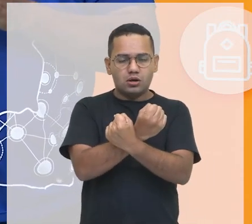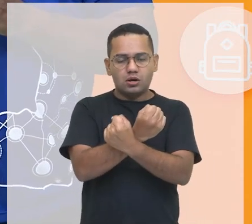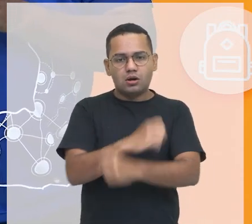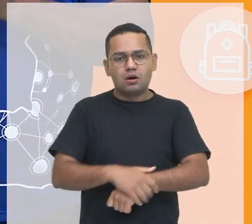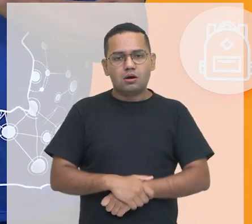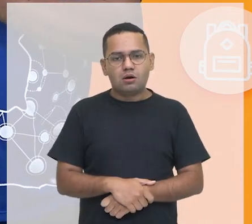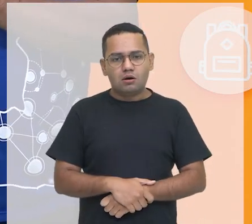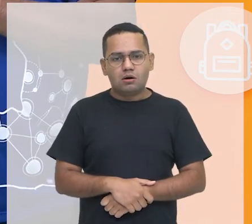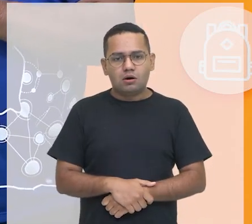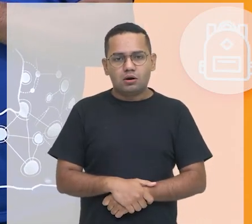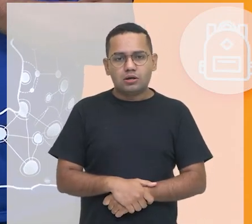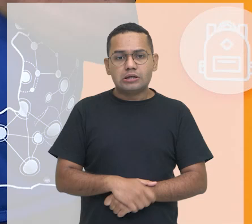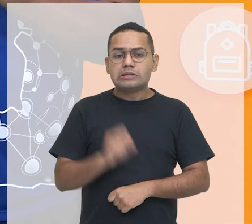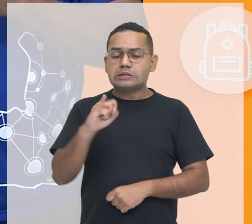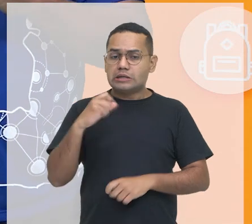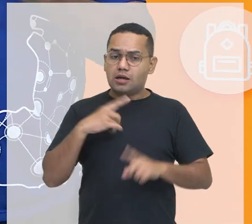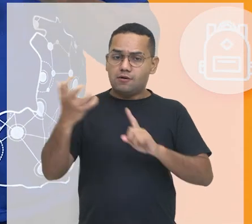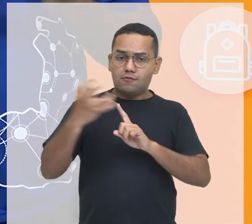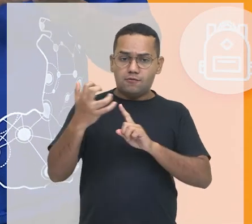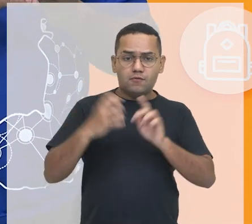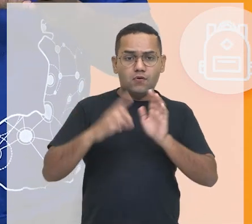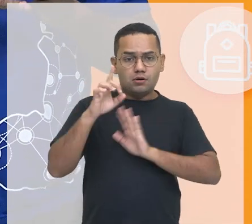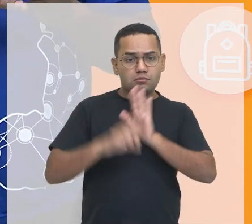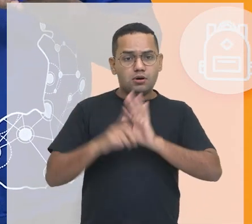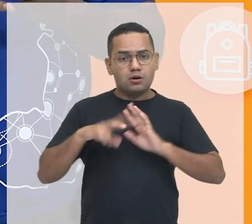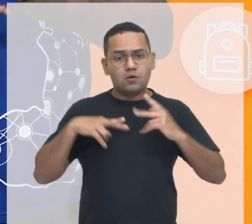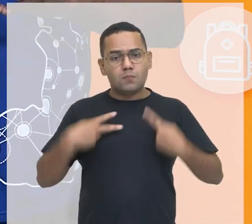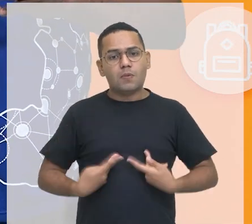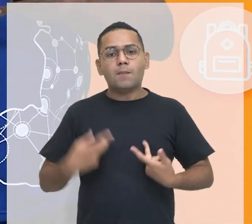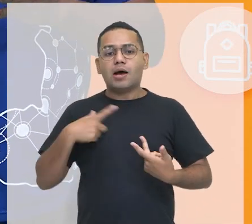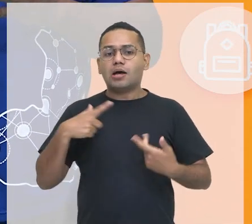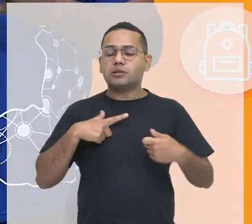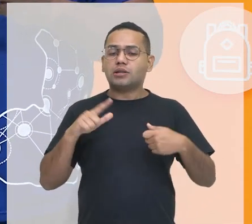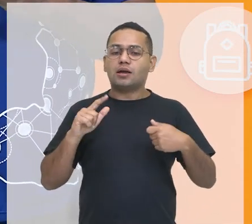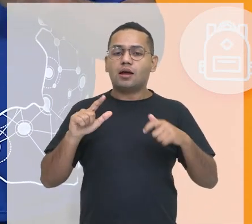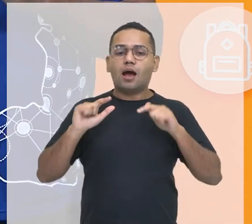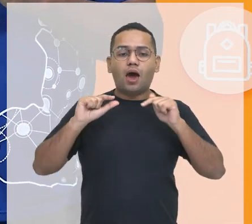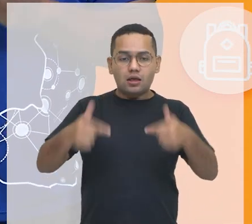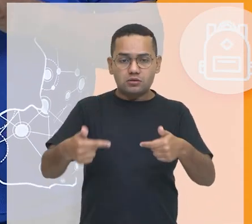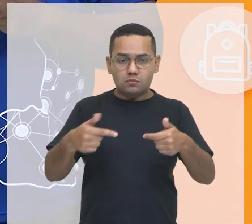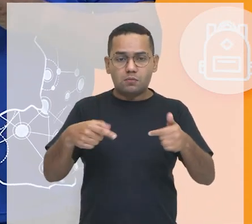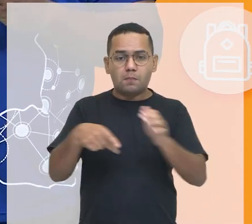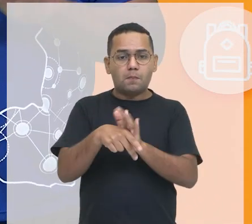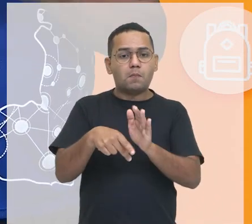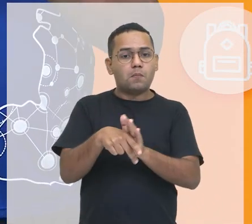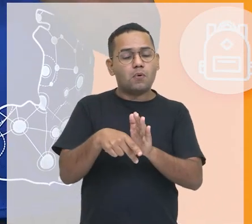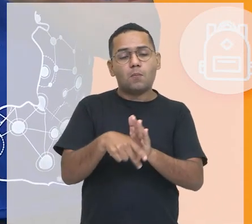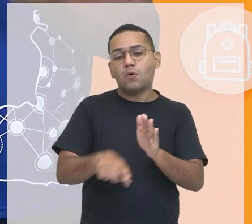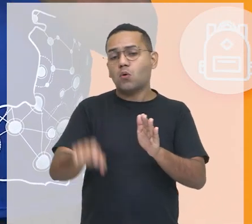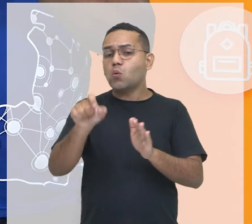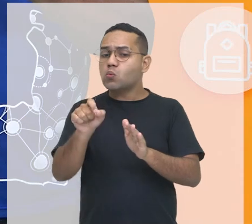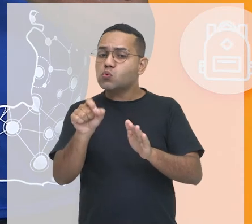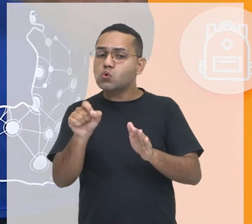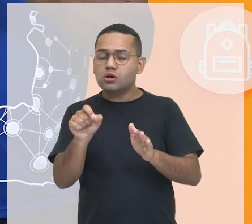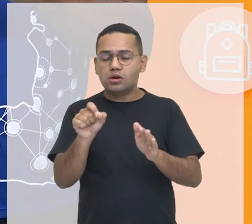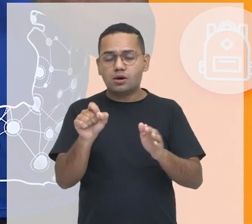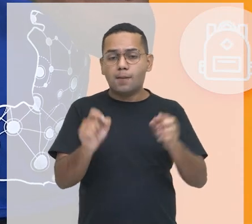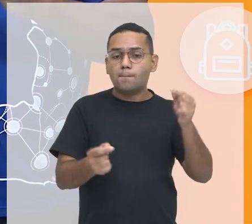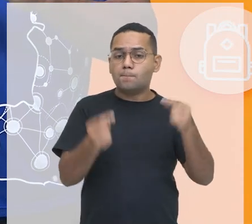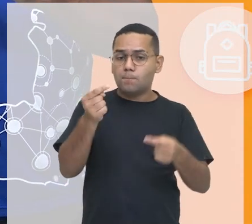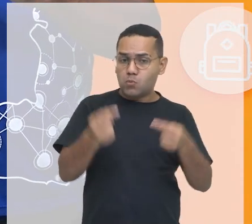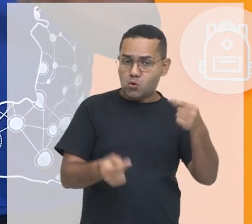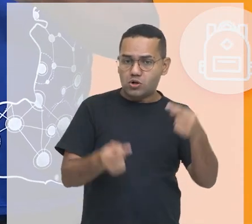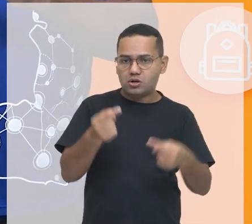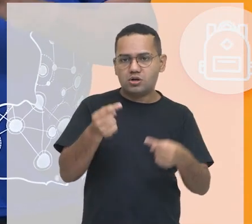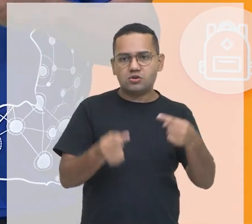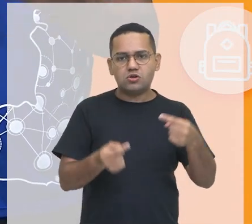temos políticas de governos e políticas de Estado. Então, nós temos que estar atentos se aquilo é uma política